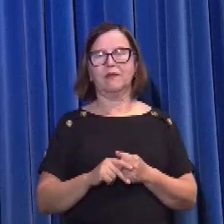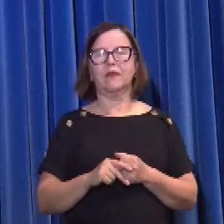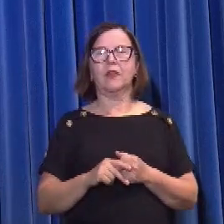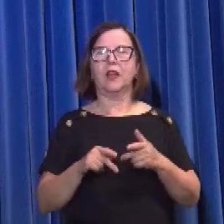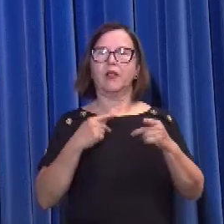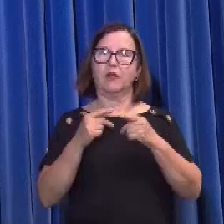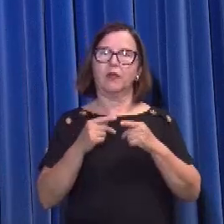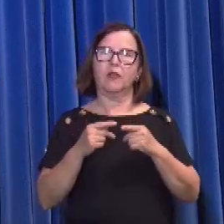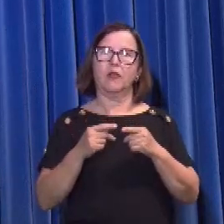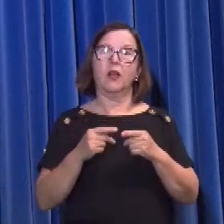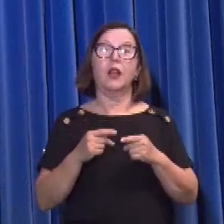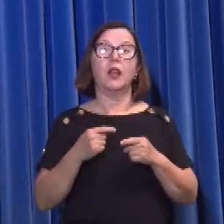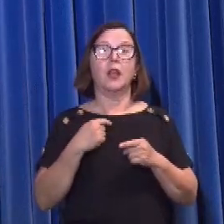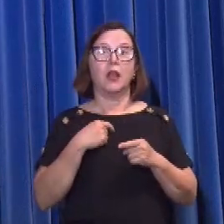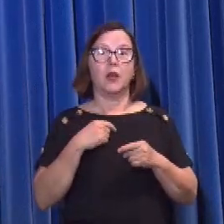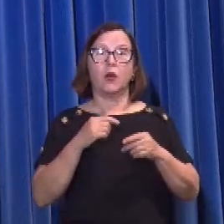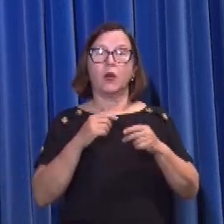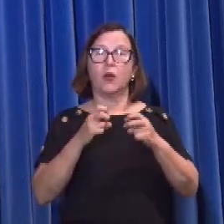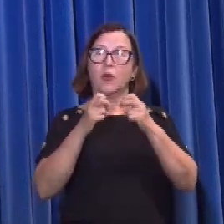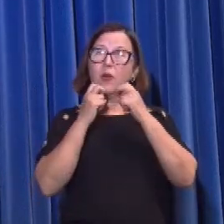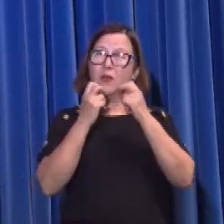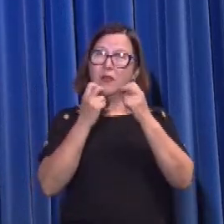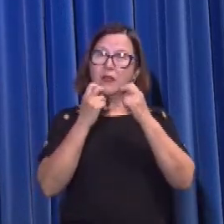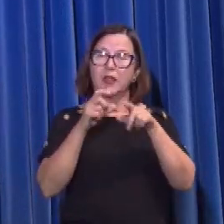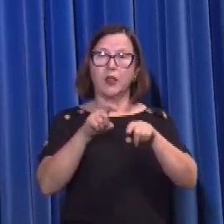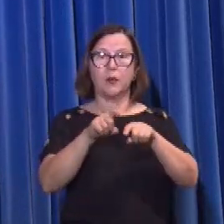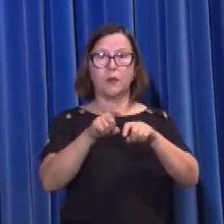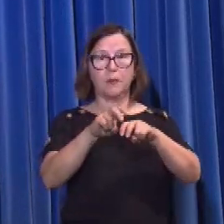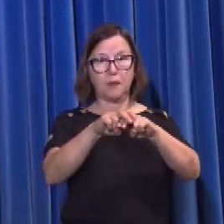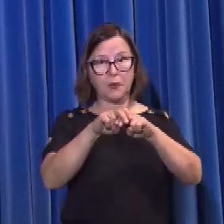por você, Simão, para que sua fé não vacile.